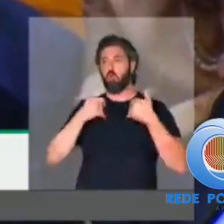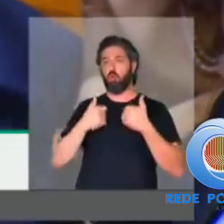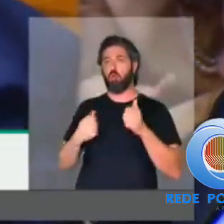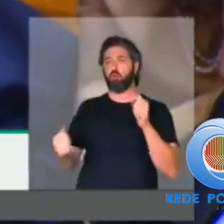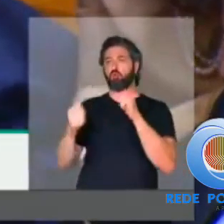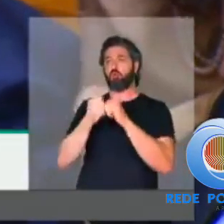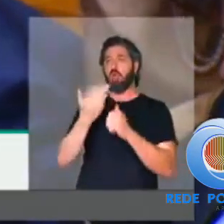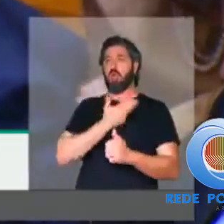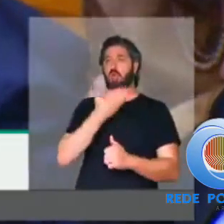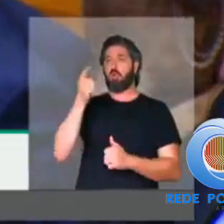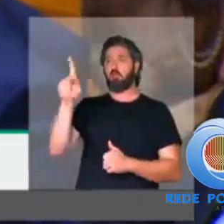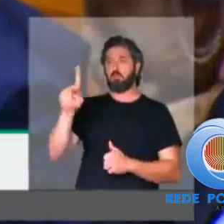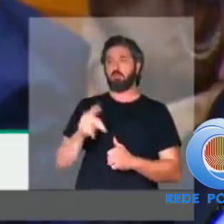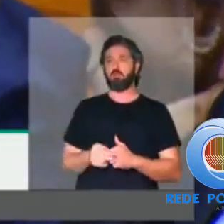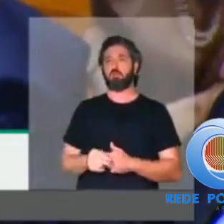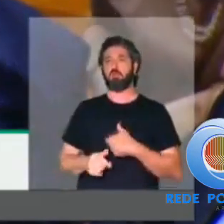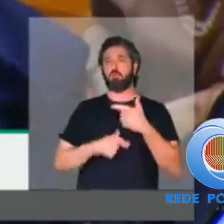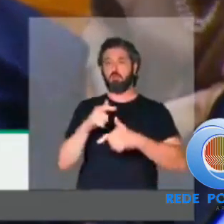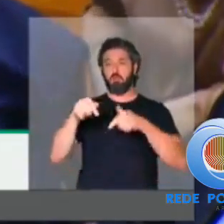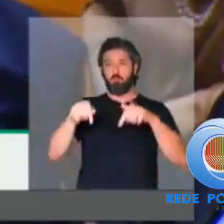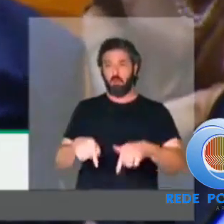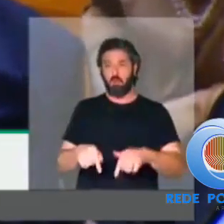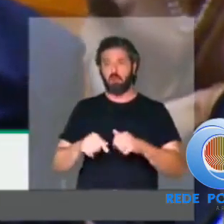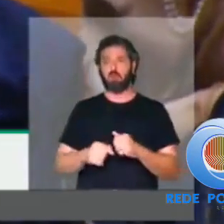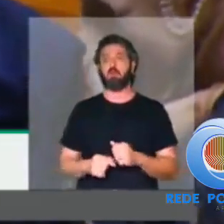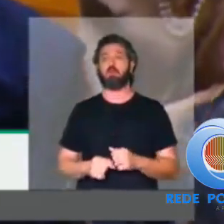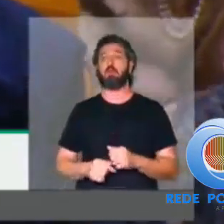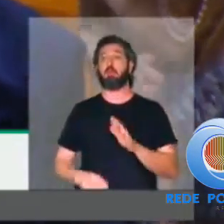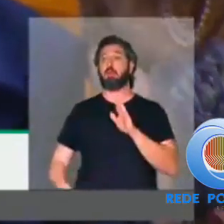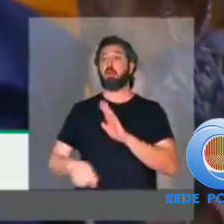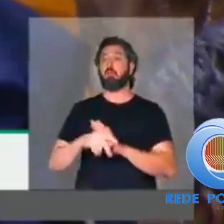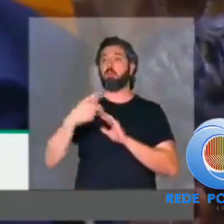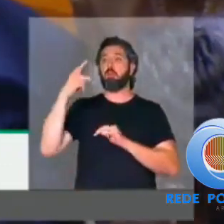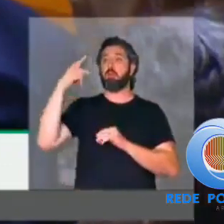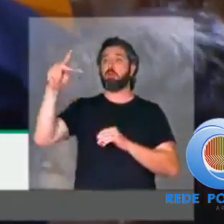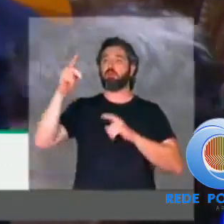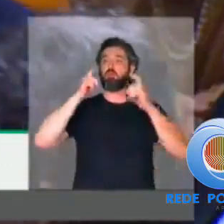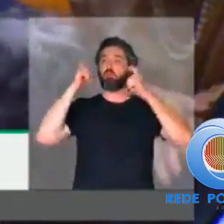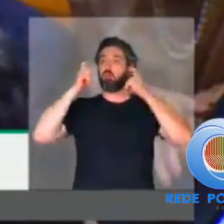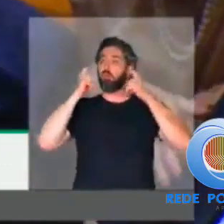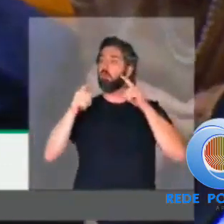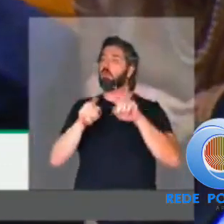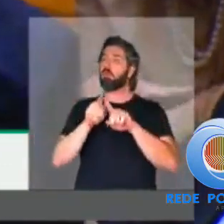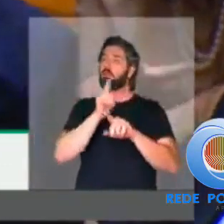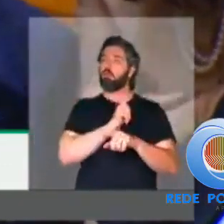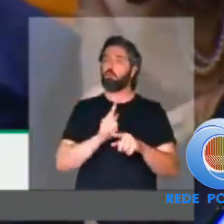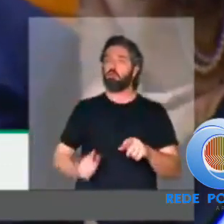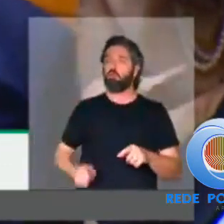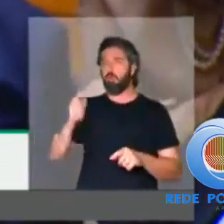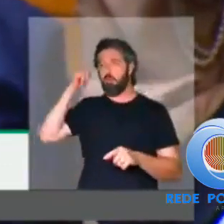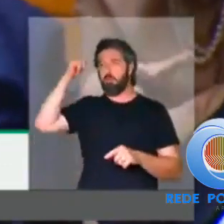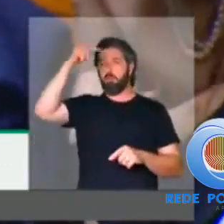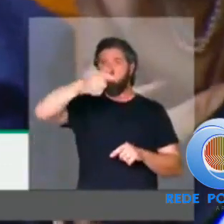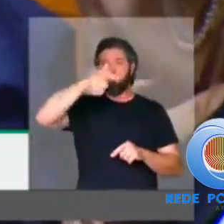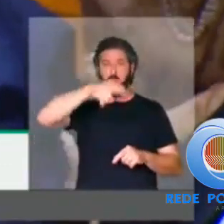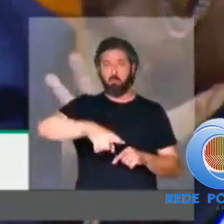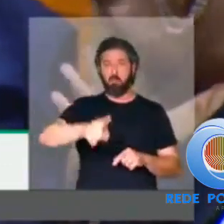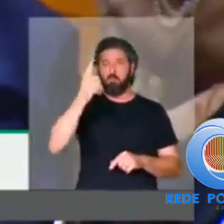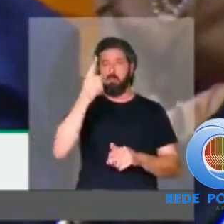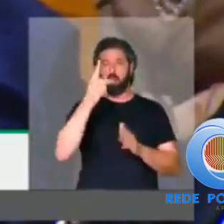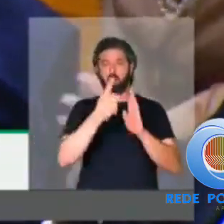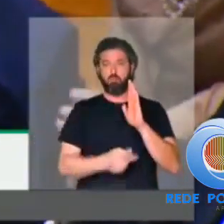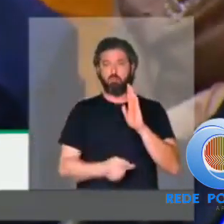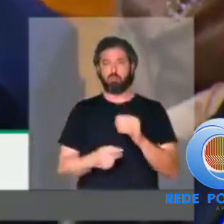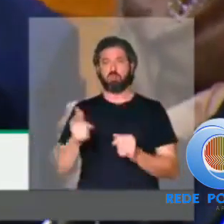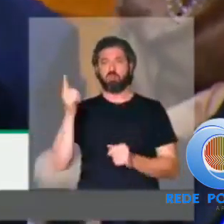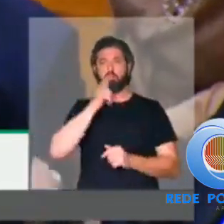de ser teu colega e de ver esse trabalho fruto da sua preocupação e do governo que mandou para cá mais um